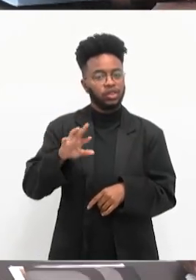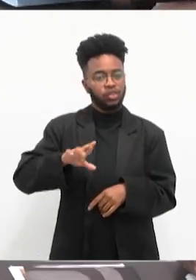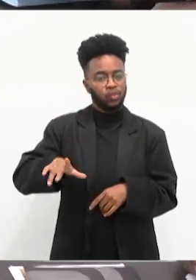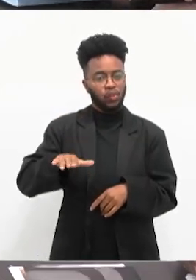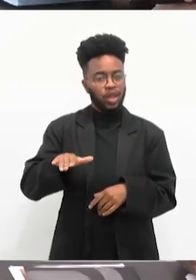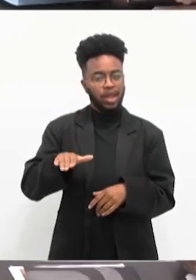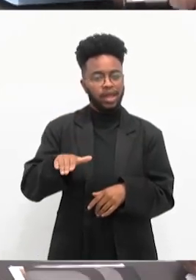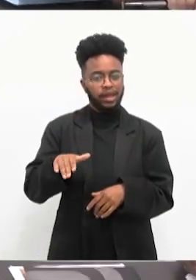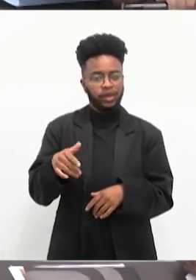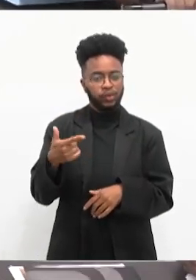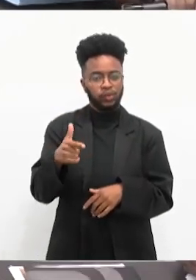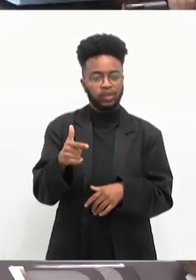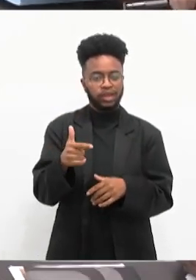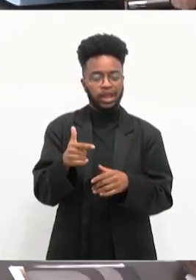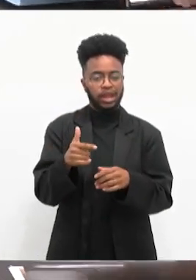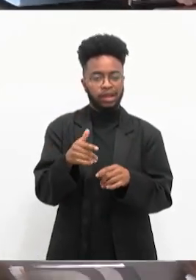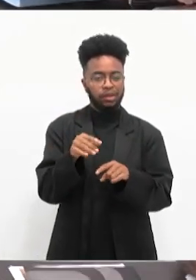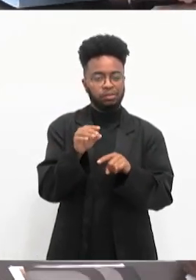são emocionais. nada carentes.